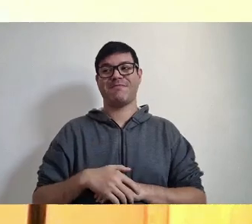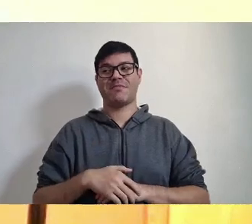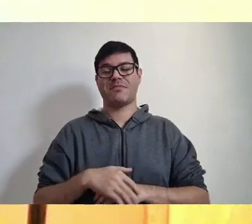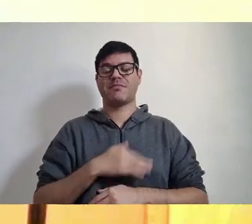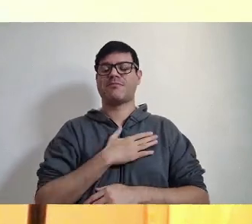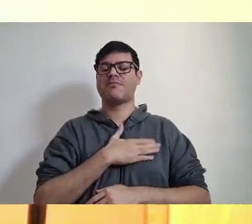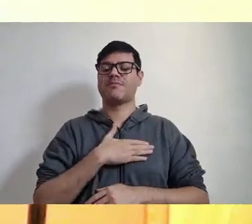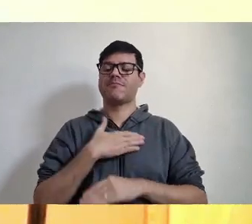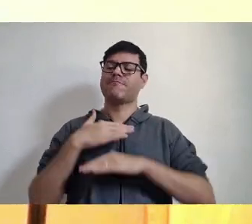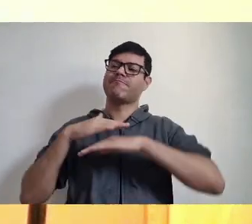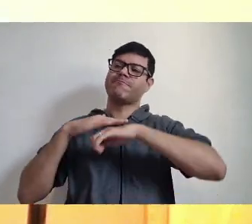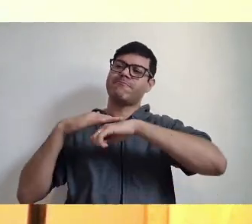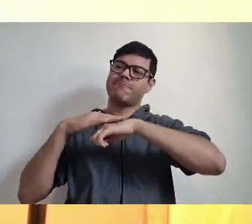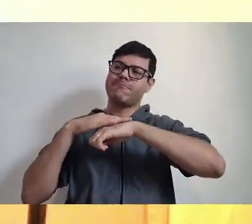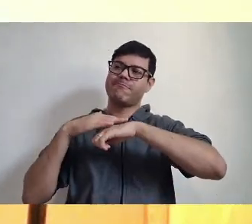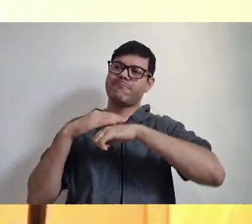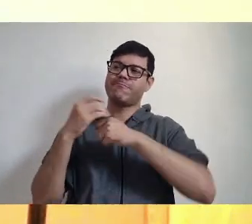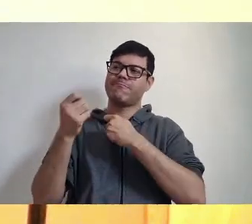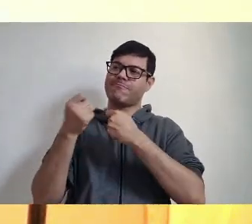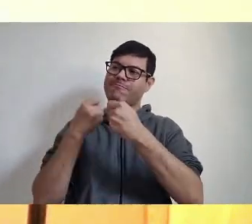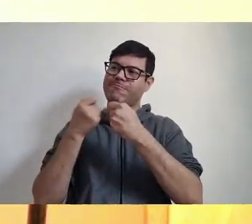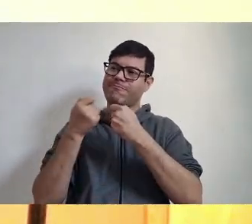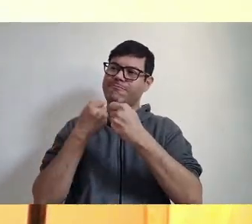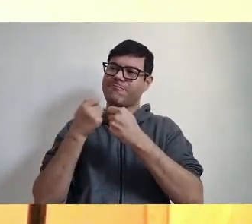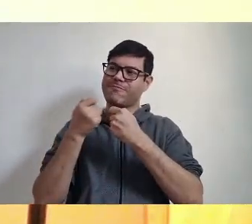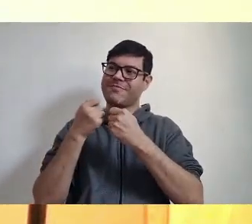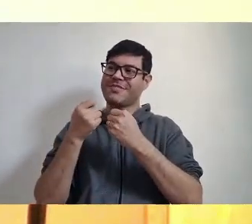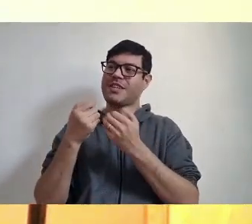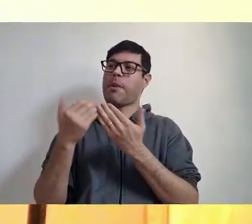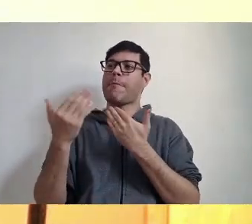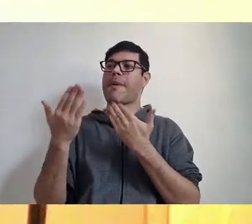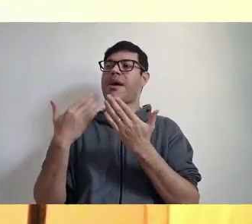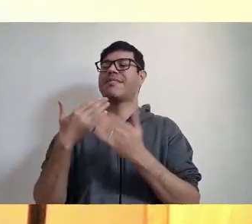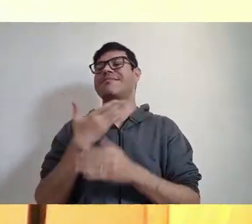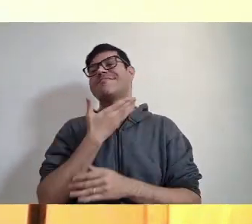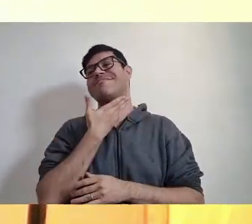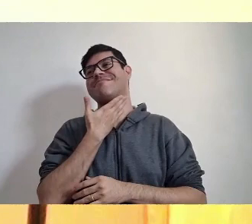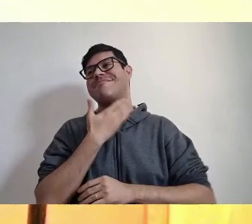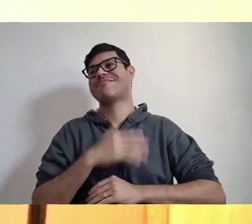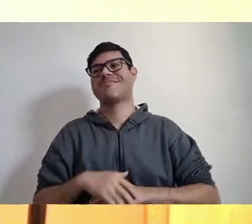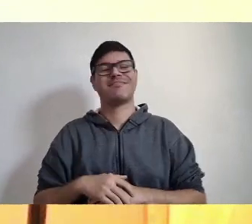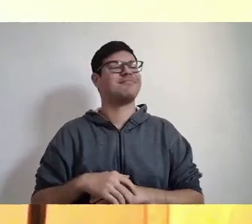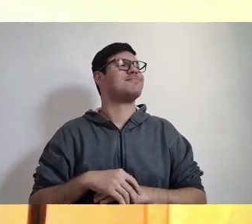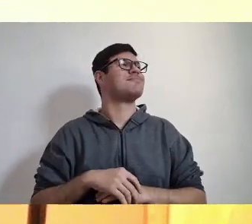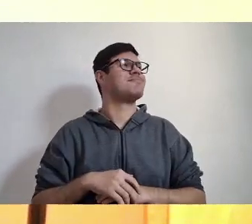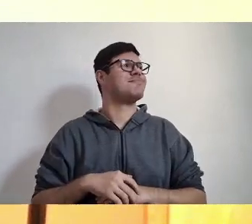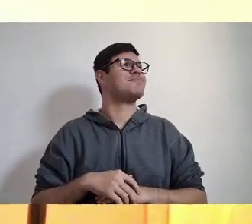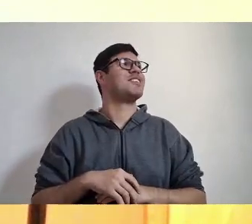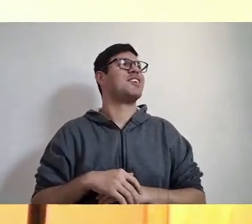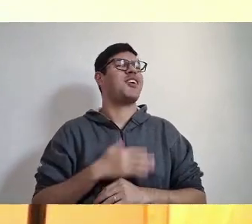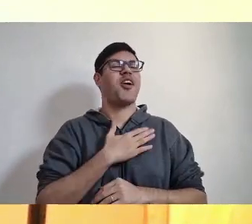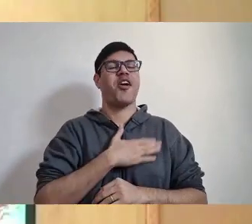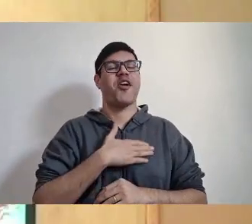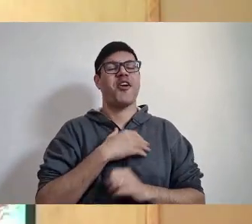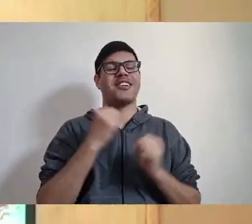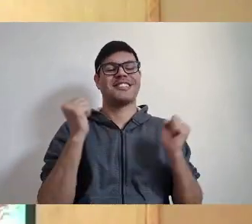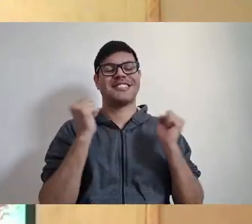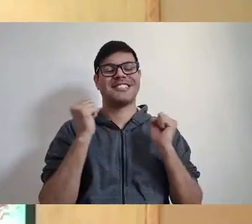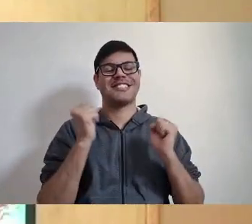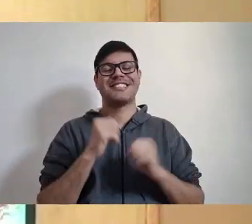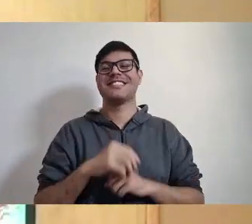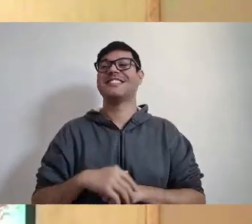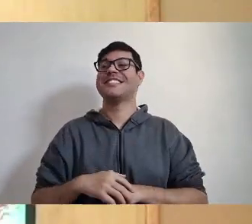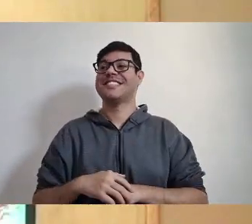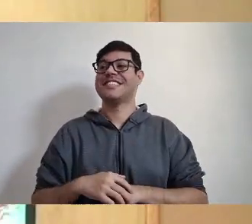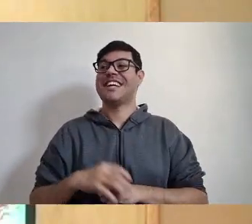proveitosa a sua entrevista aqui. Sua entrevista não, seu bate-papo. Né? Ah, eu adoro bater papo, viu, Gil? Só faltou a cerveja. Ah, nossa, ia